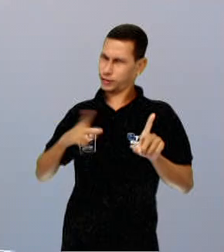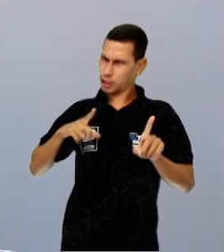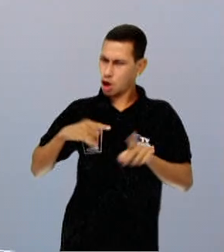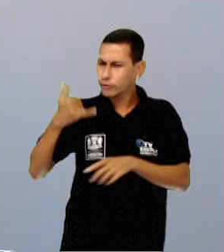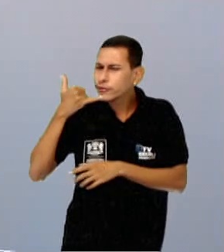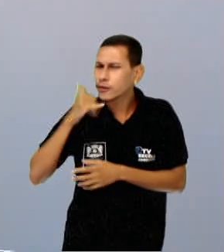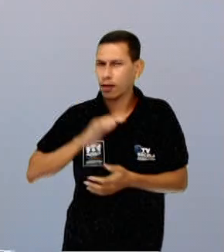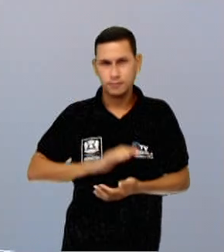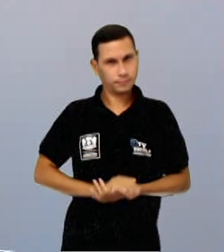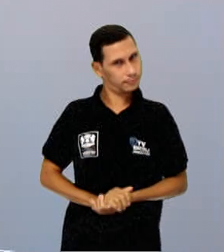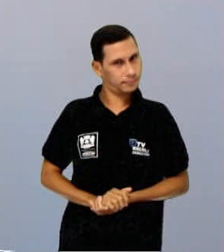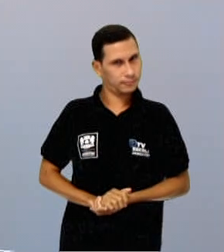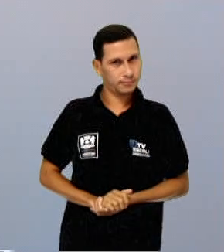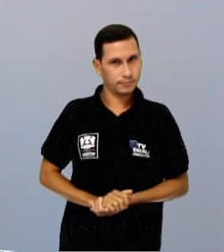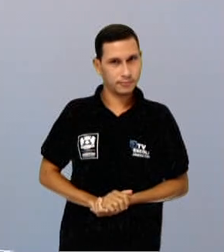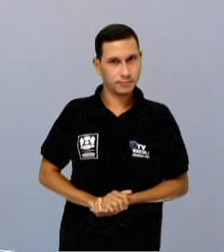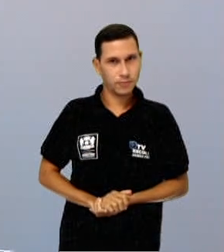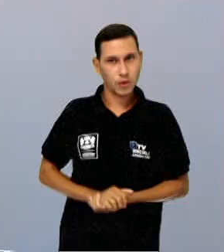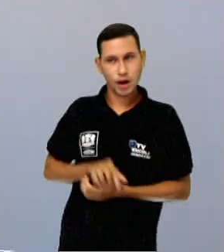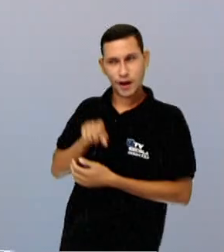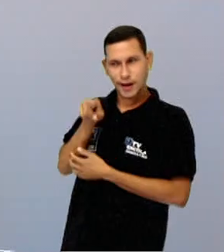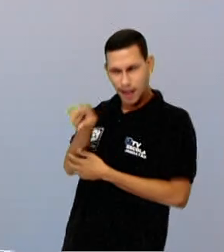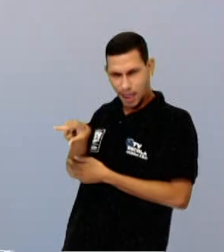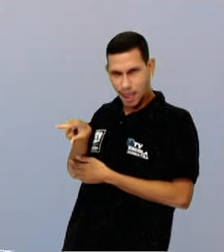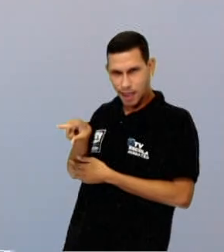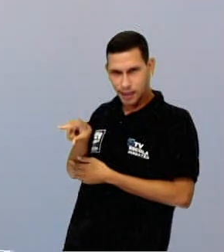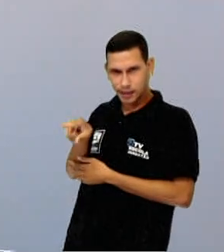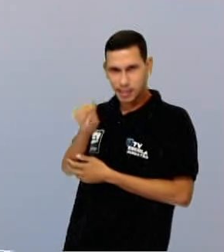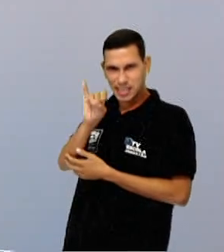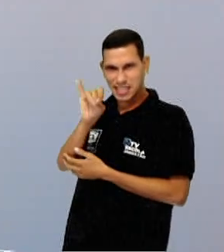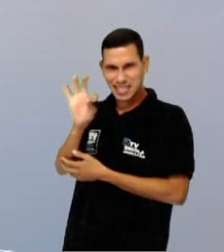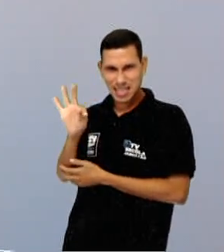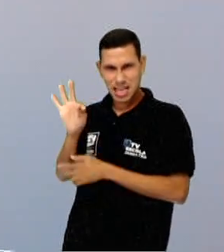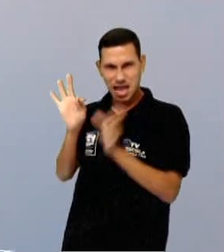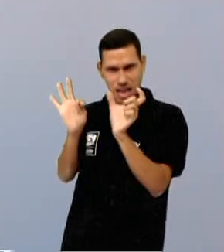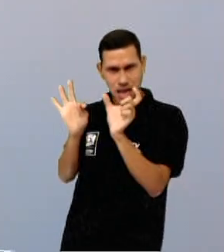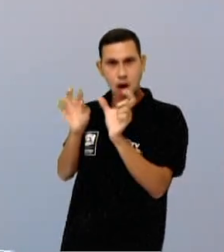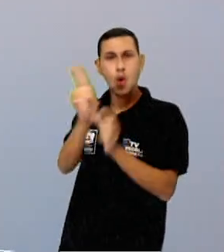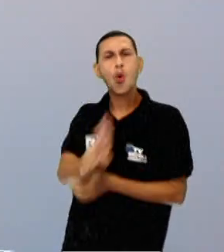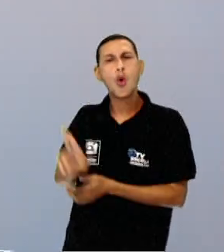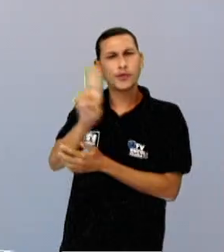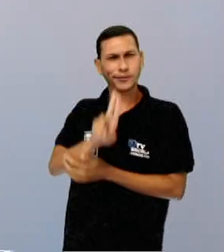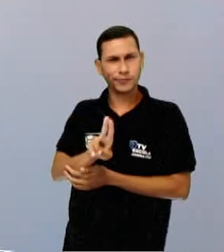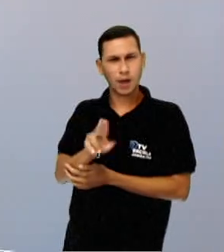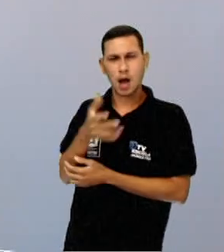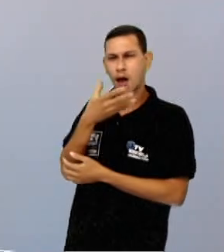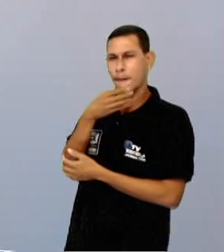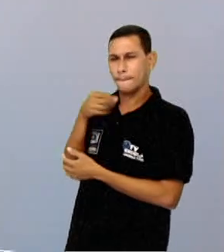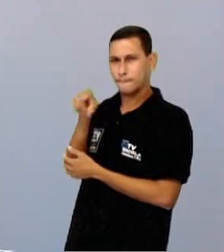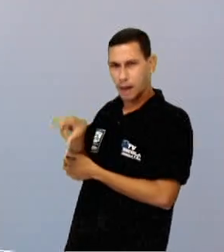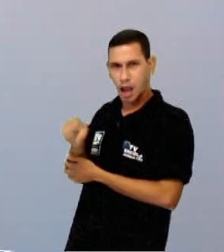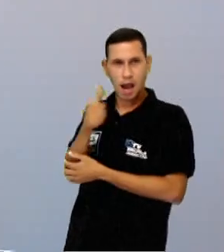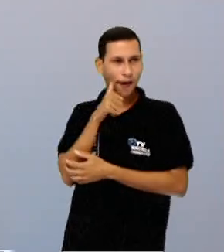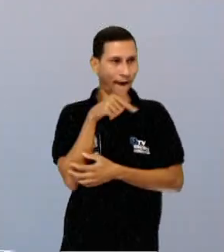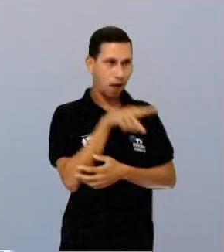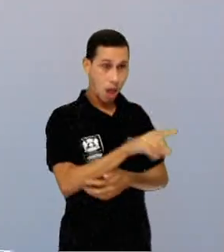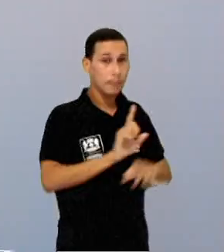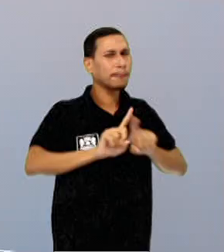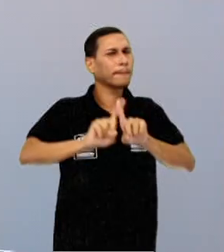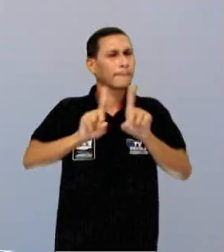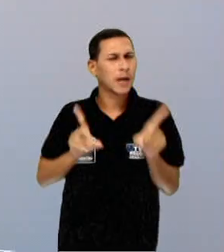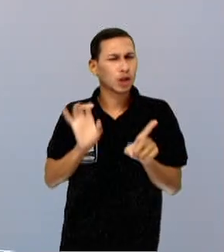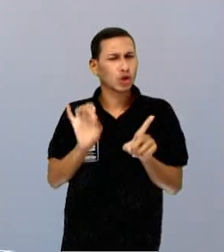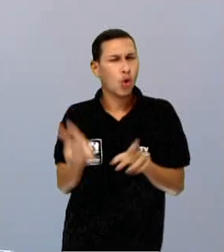celular e então entre a gente usa para ele e ela só que